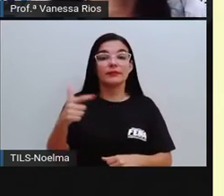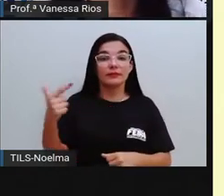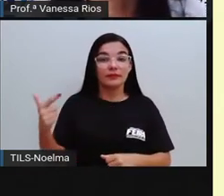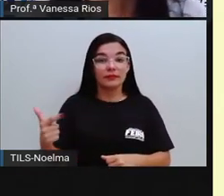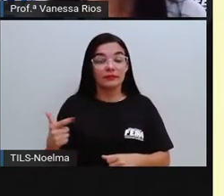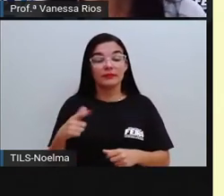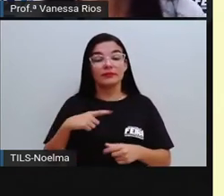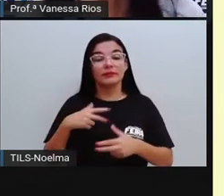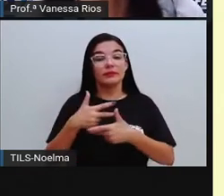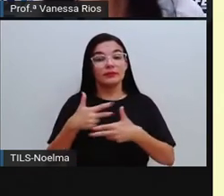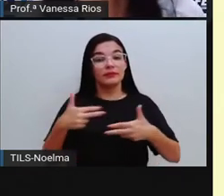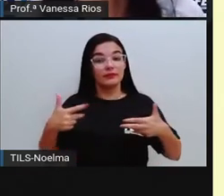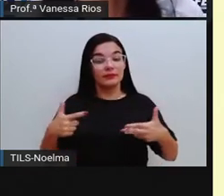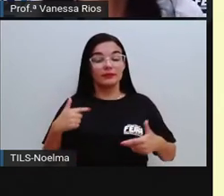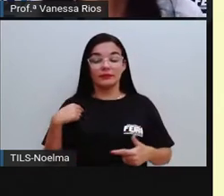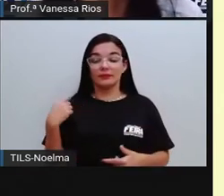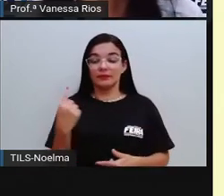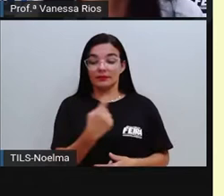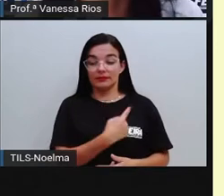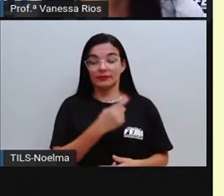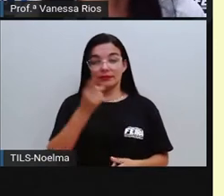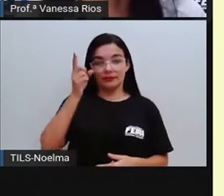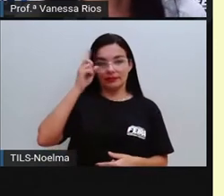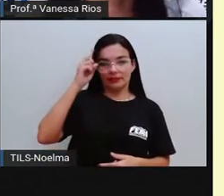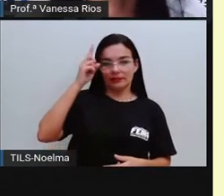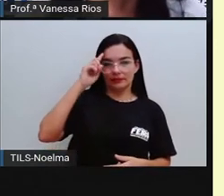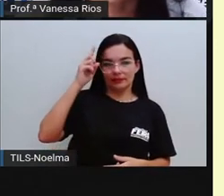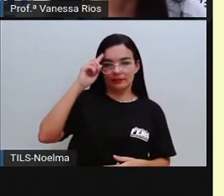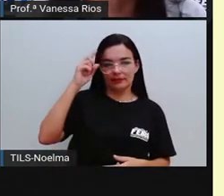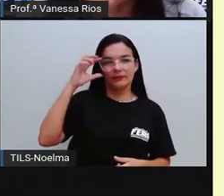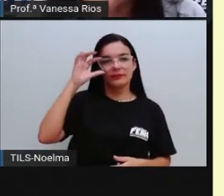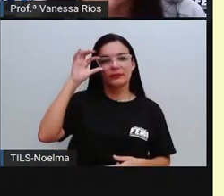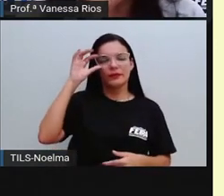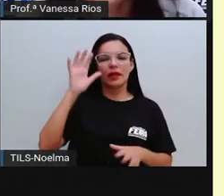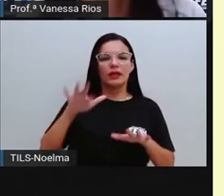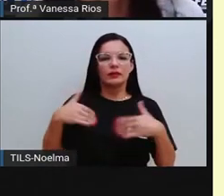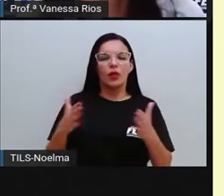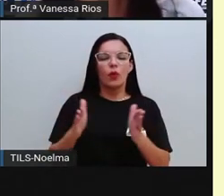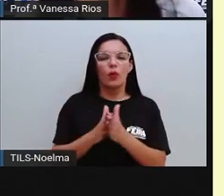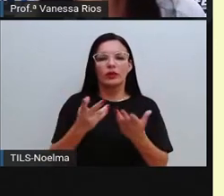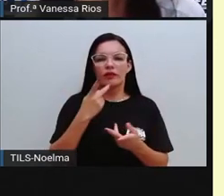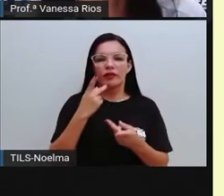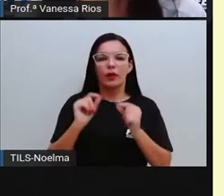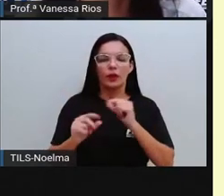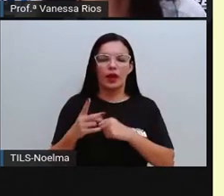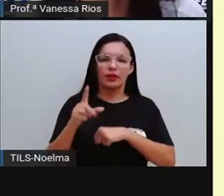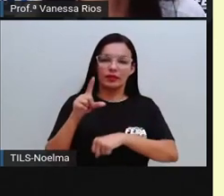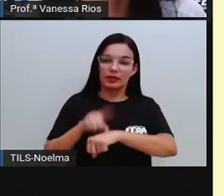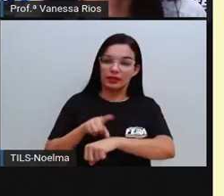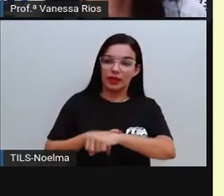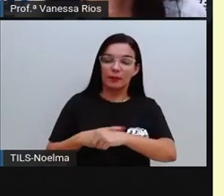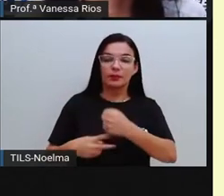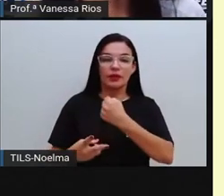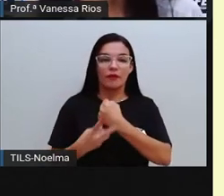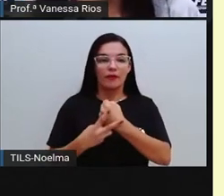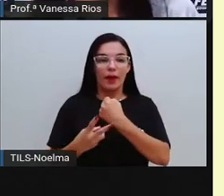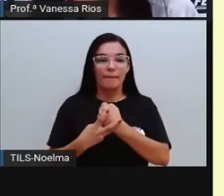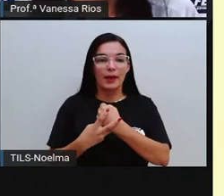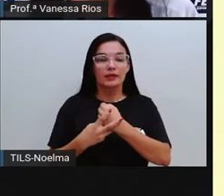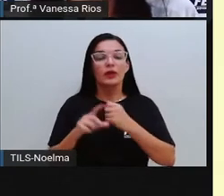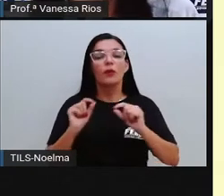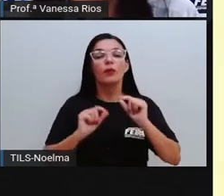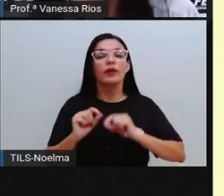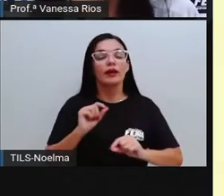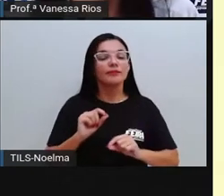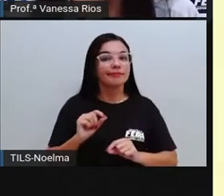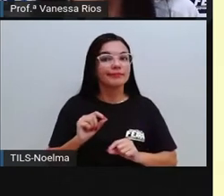outras ações do nosso cotidiano. E quando a gente fala em tempos verbais, nós estamos falando aí da passagem